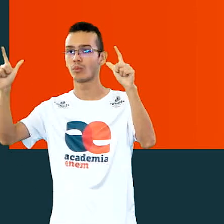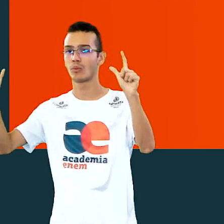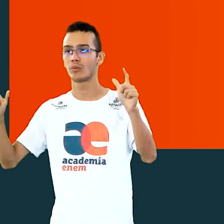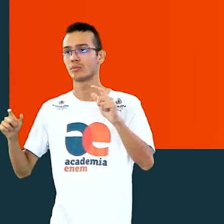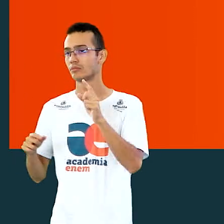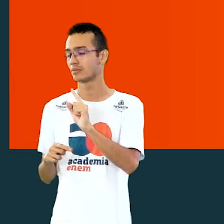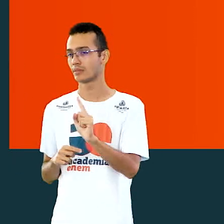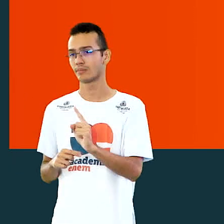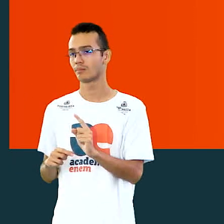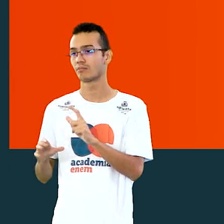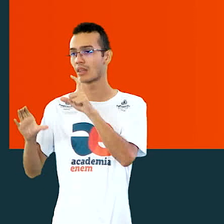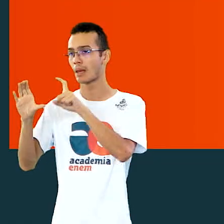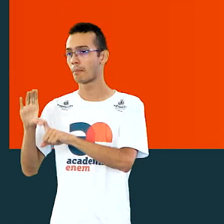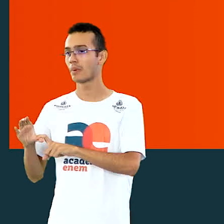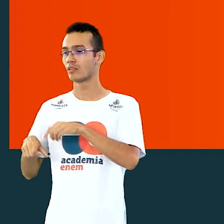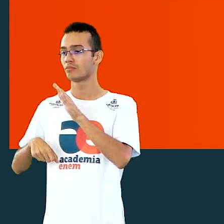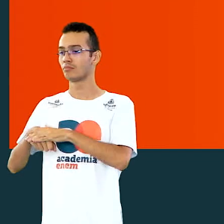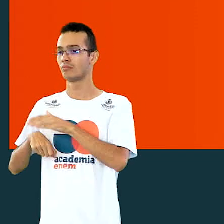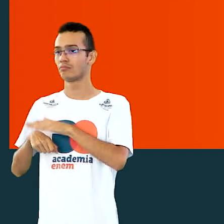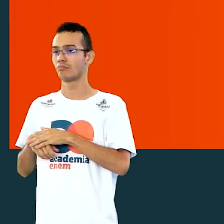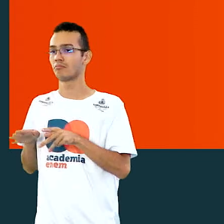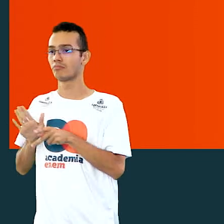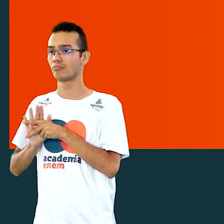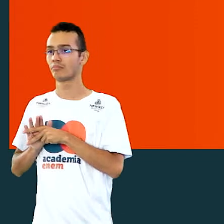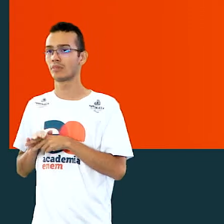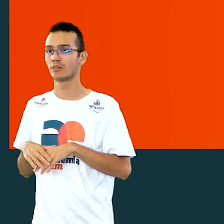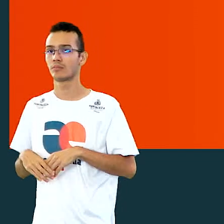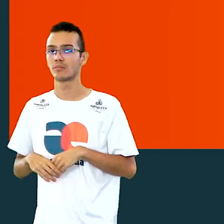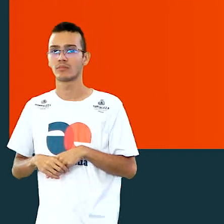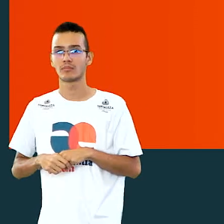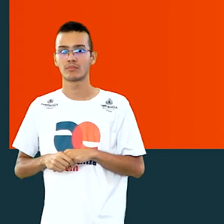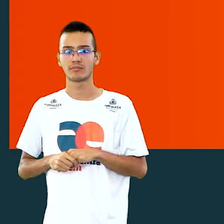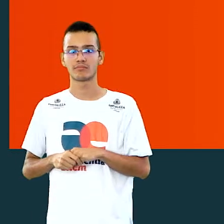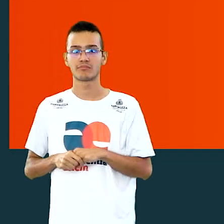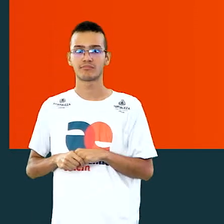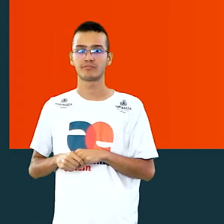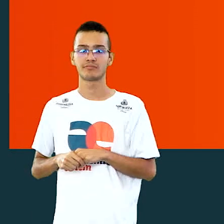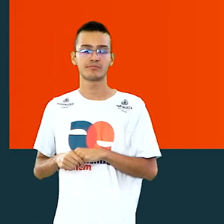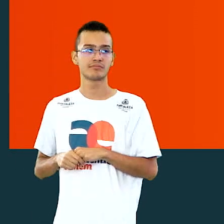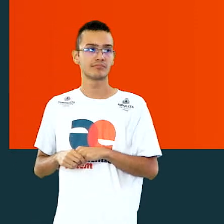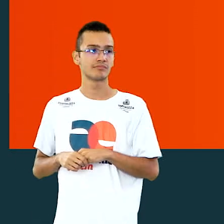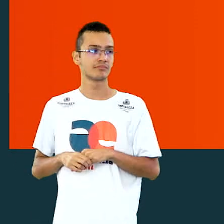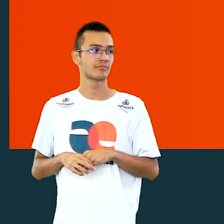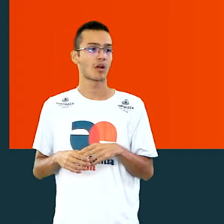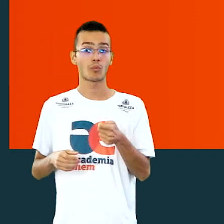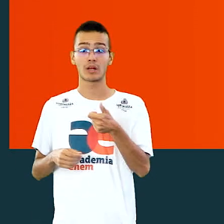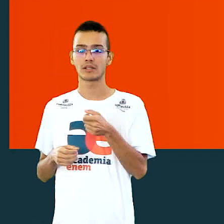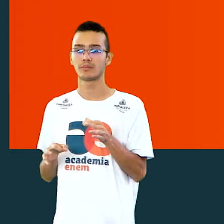Ohm analisou, certo? Já estão me expulsando aqui, galera, peraí.